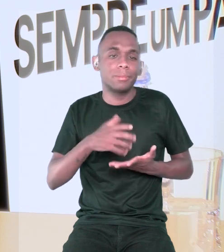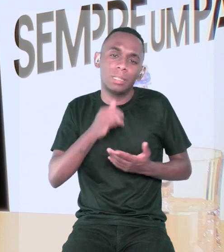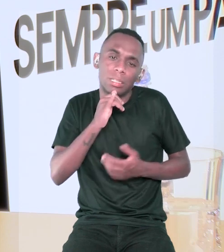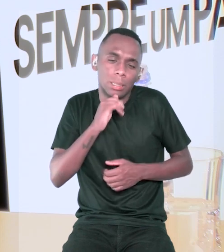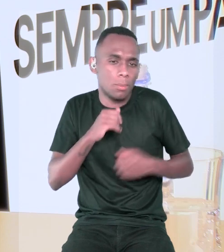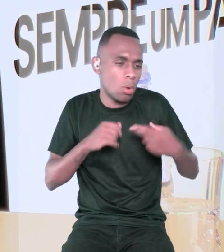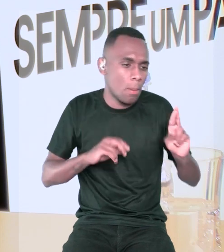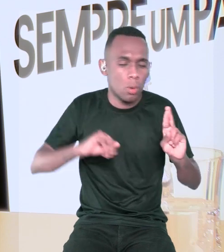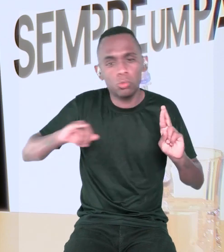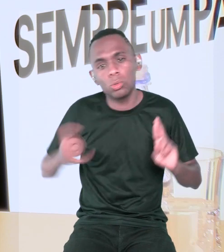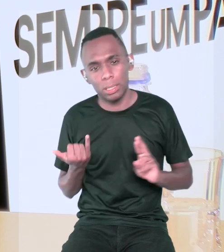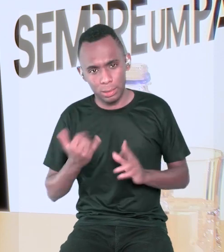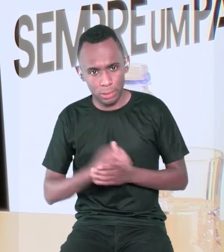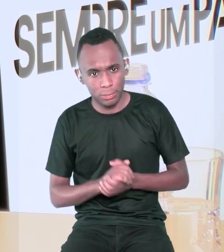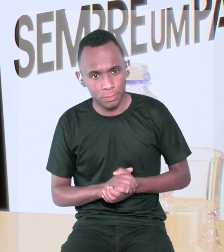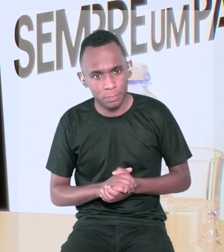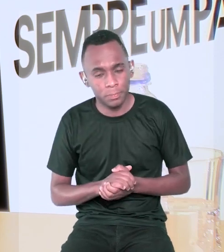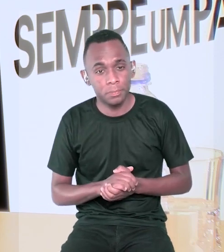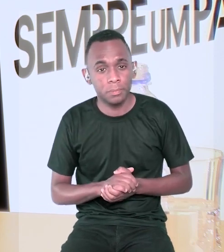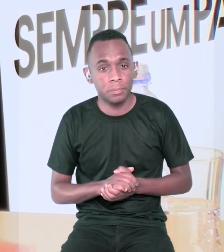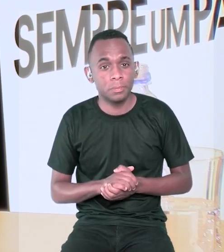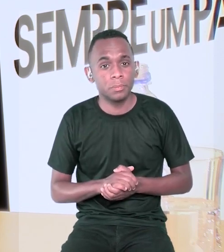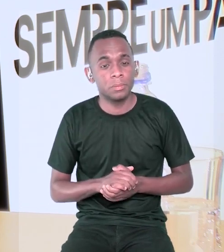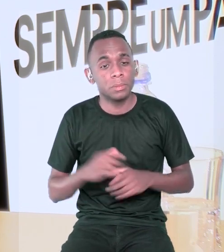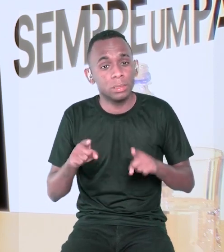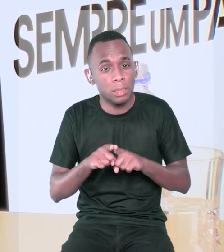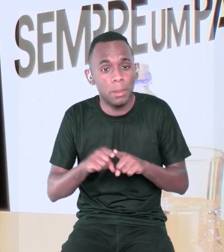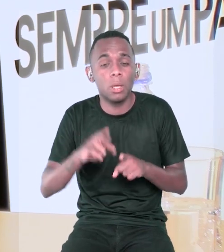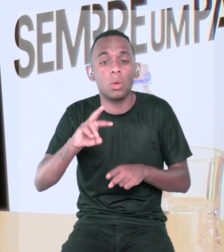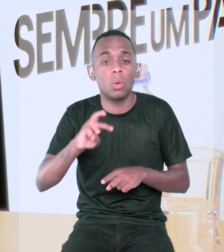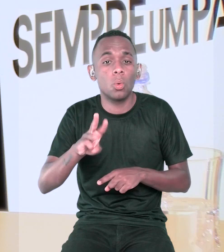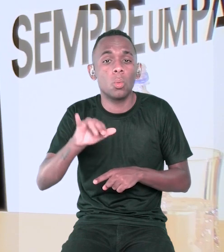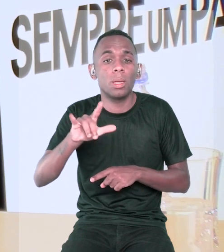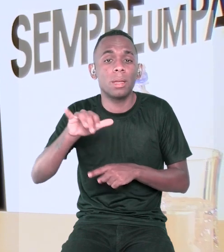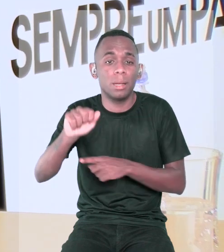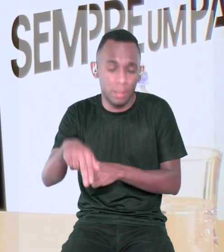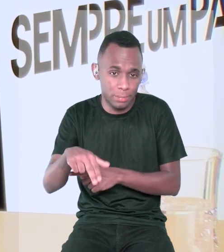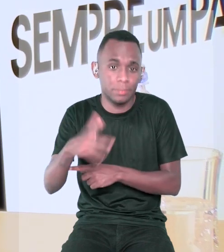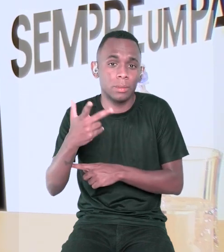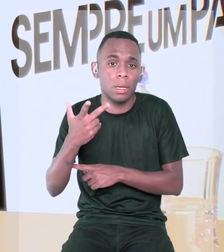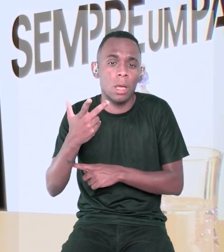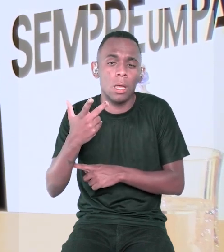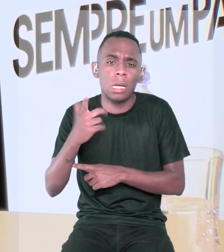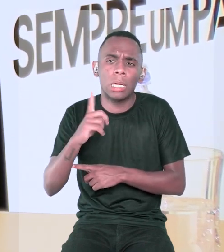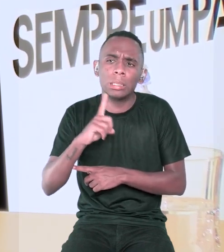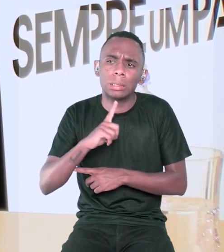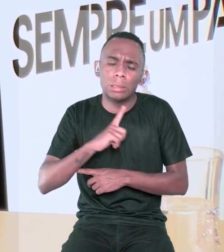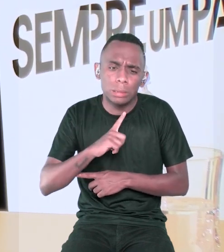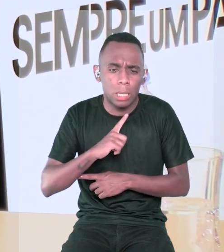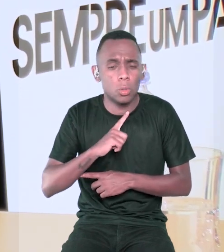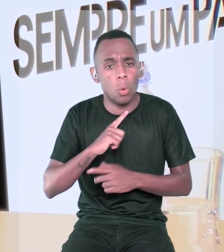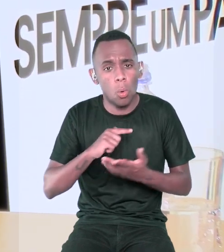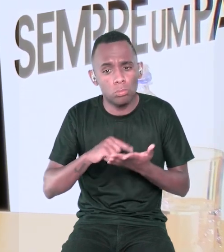sinaliza, Romeu e Julieta. William Shakespeare, no fim do século XVI. O que